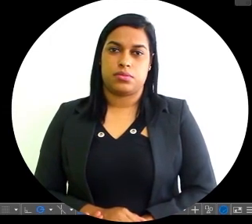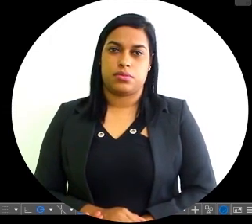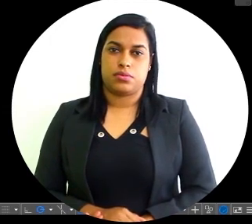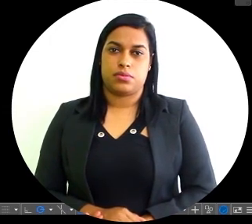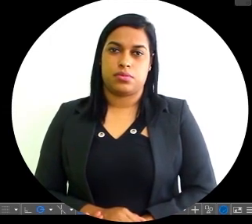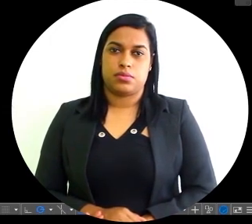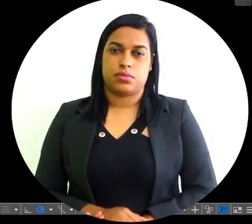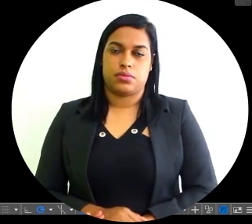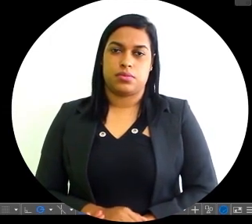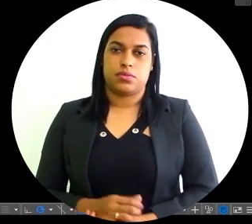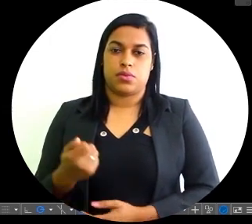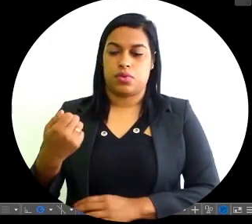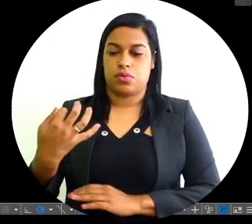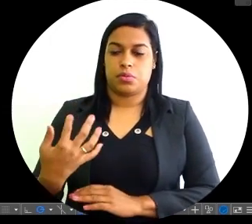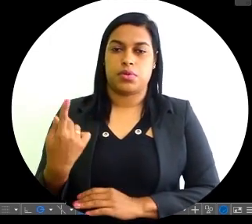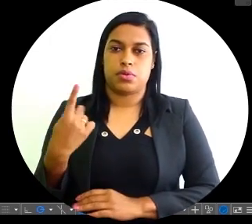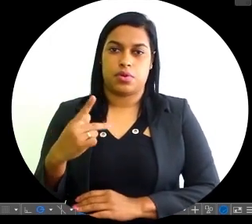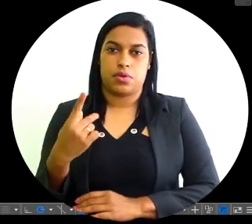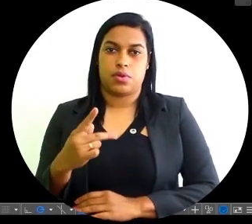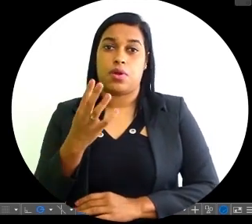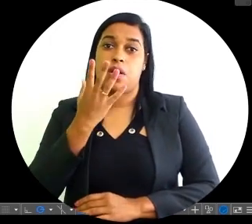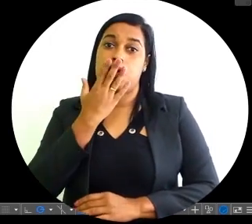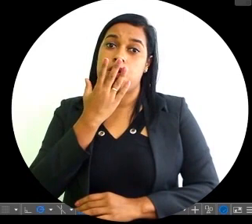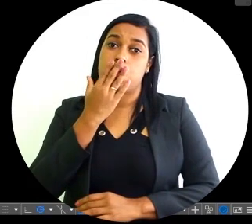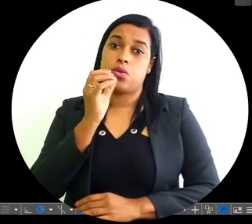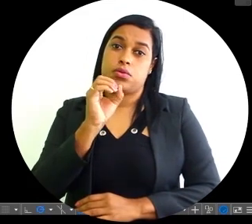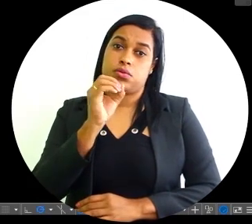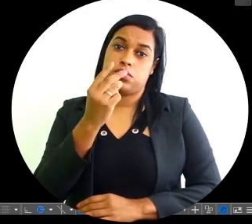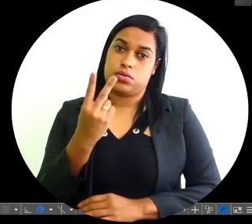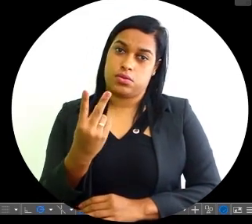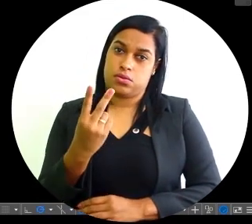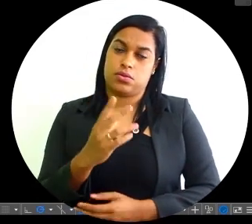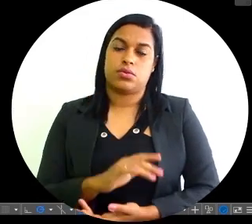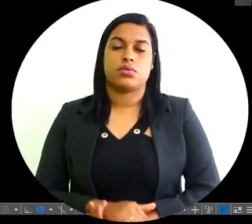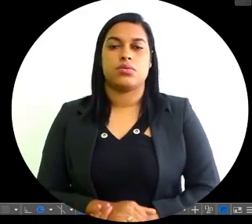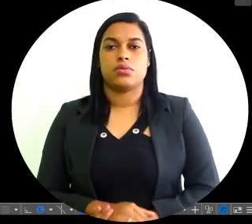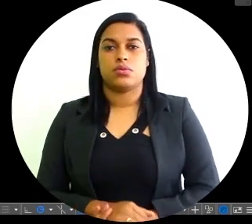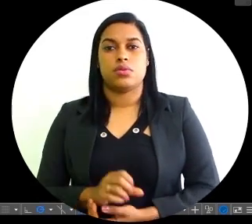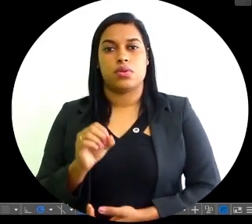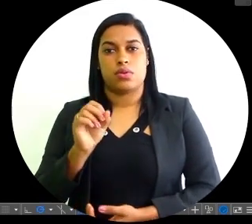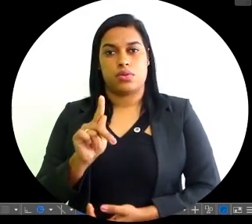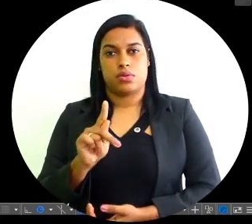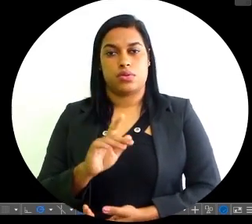Vou definir aqui a cor 02, OK.